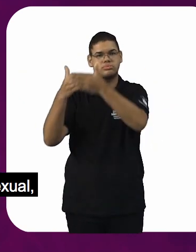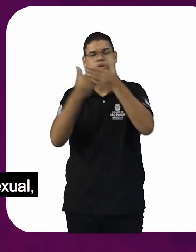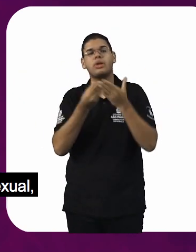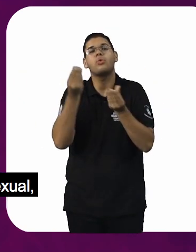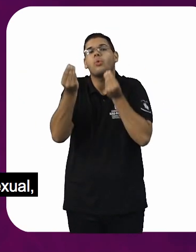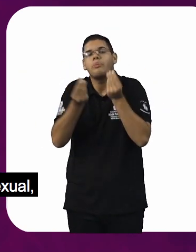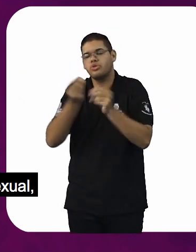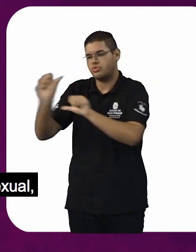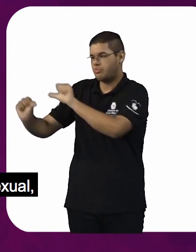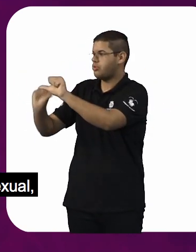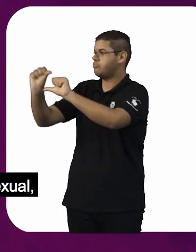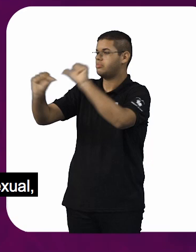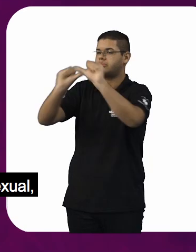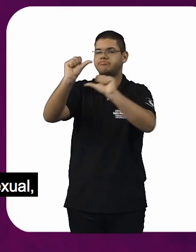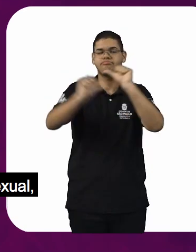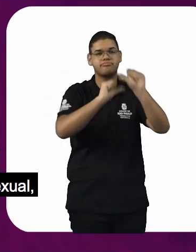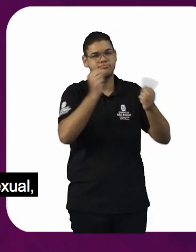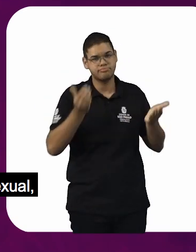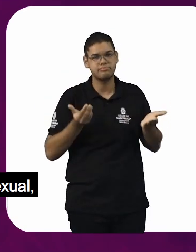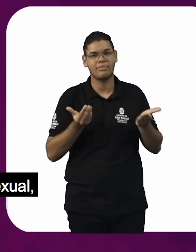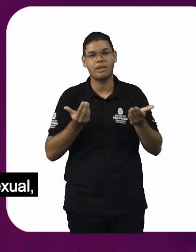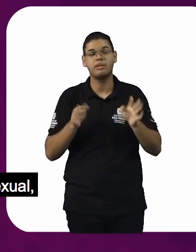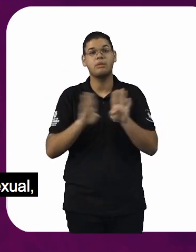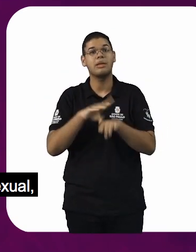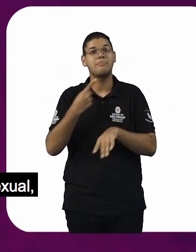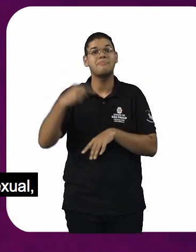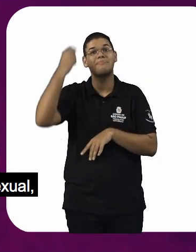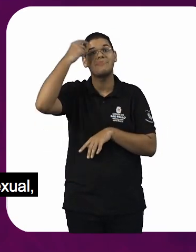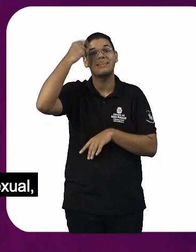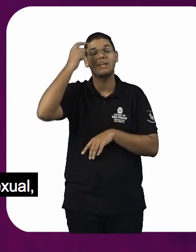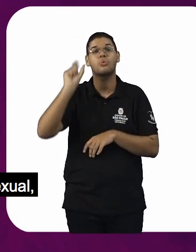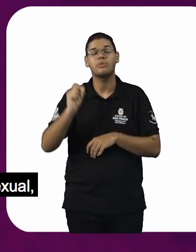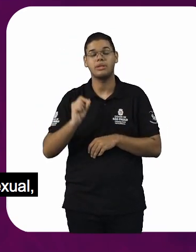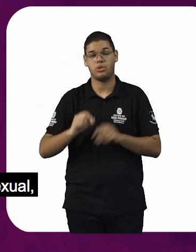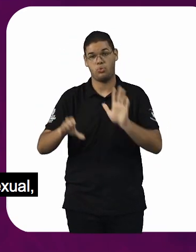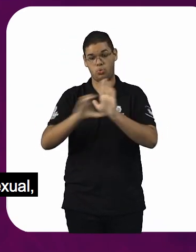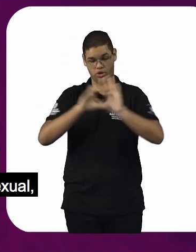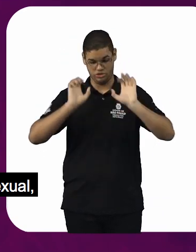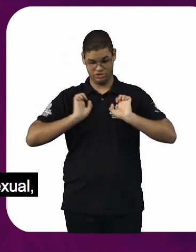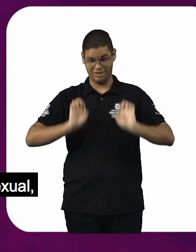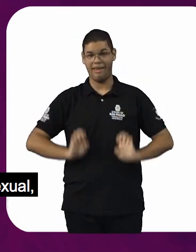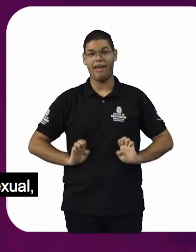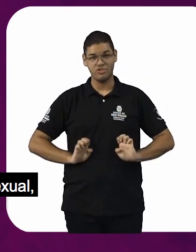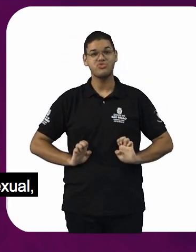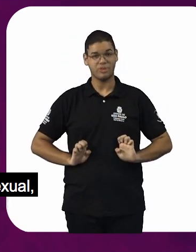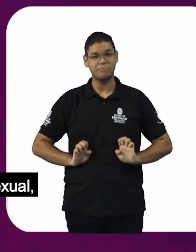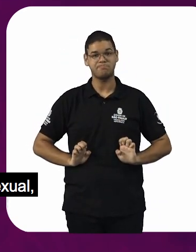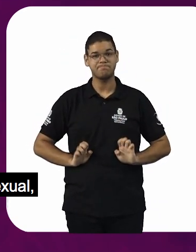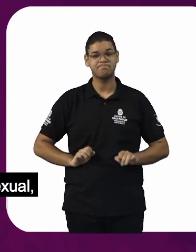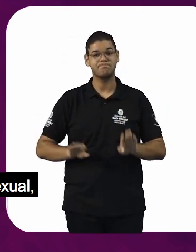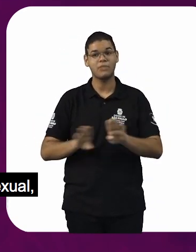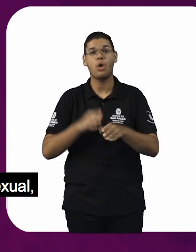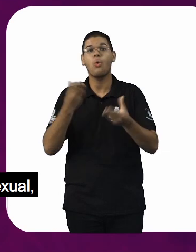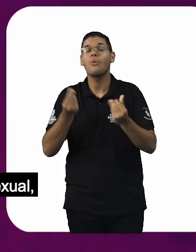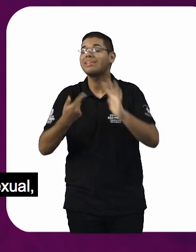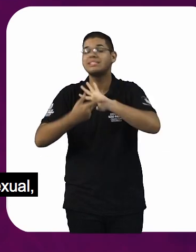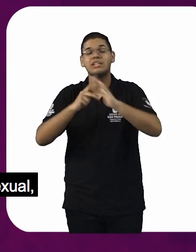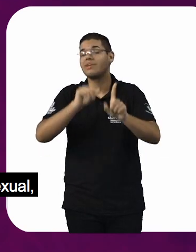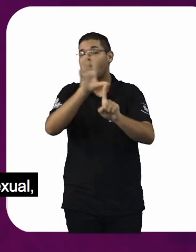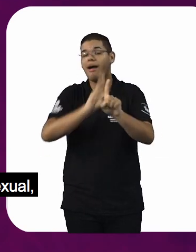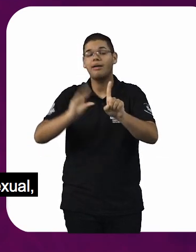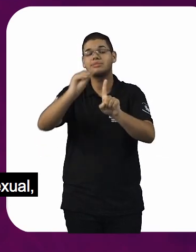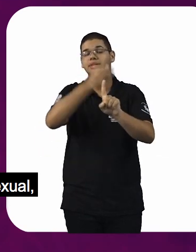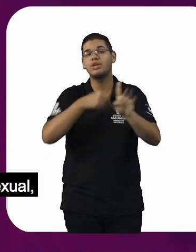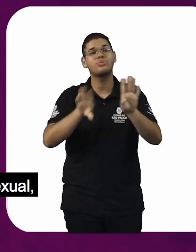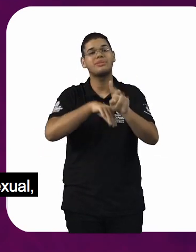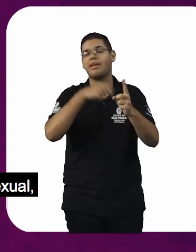isso. Então, pensar num código de ética de conduta que explicite ali o que é assédio, o que é discriminação, o